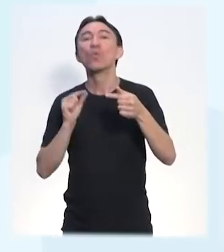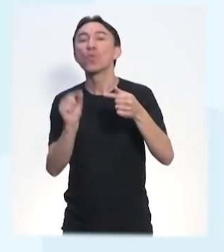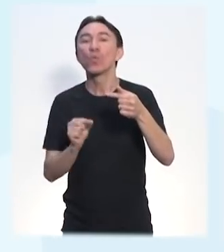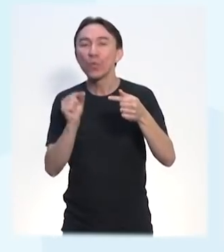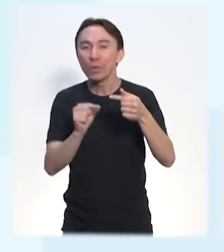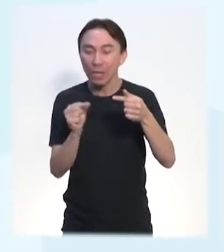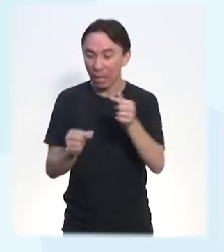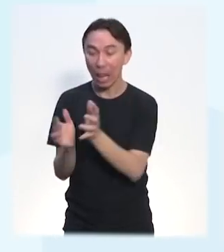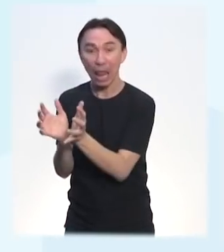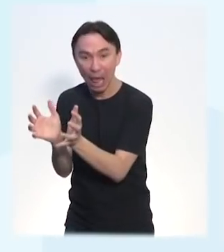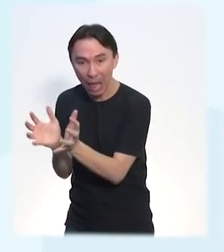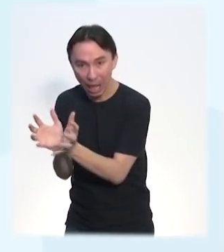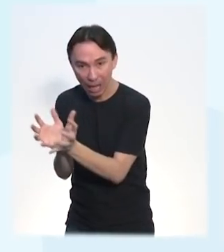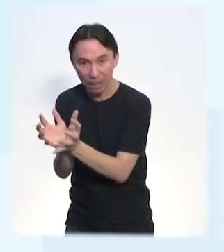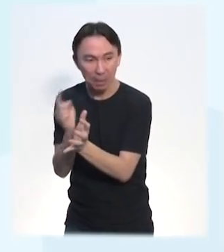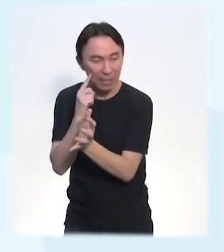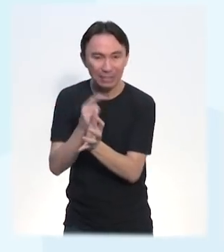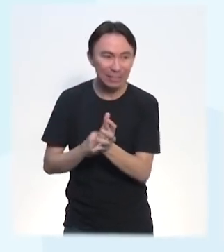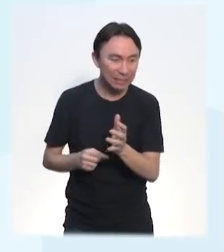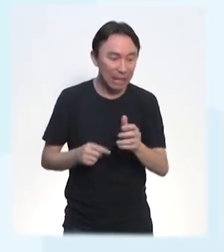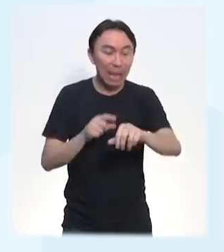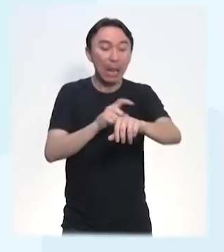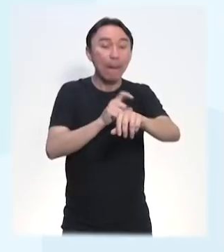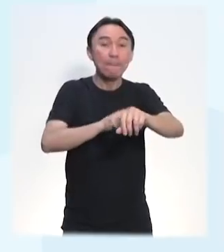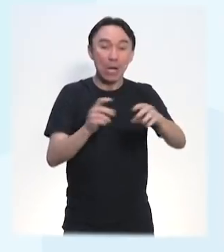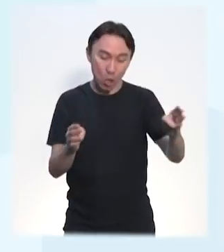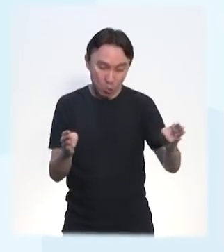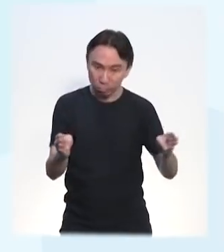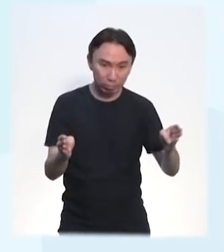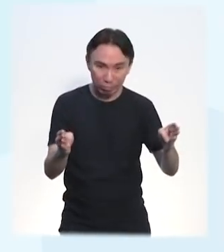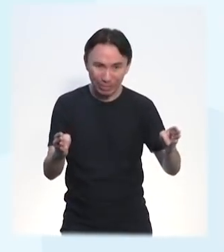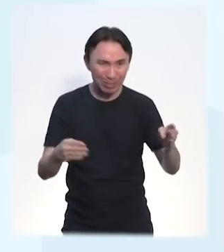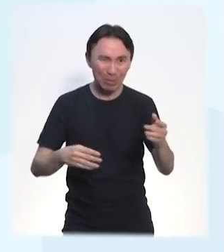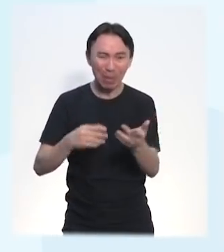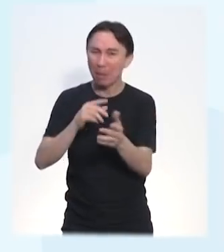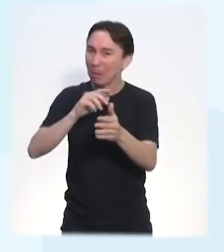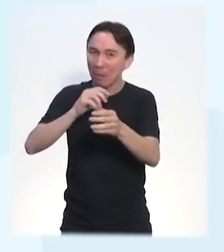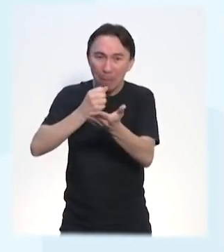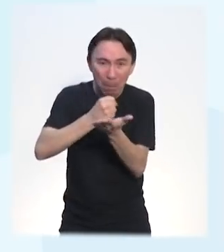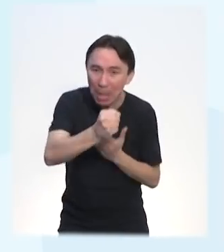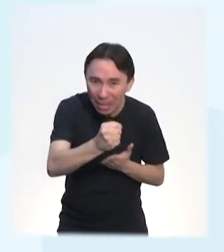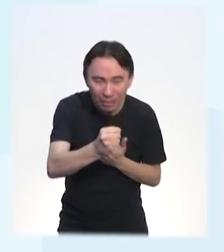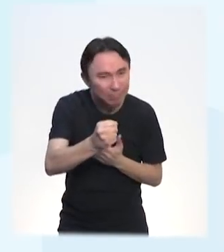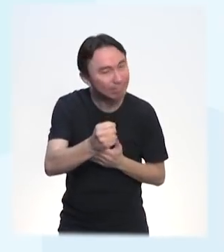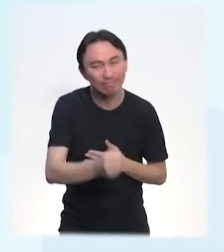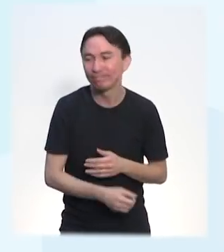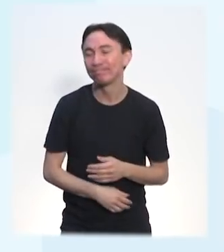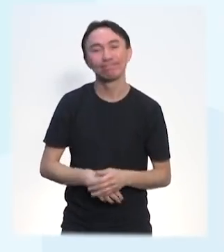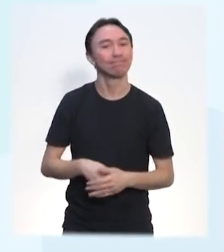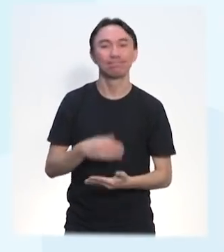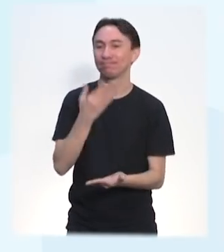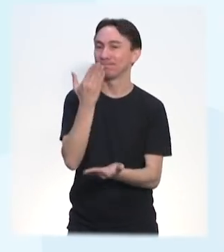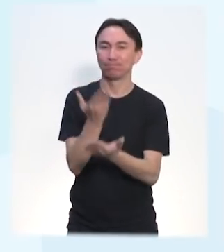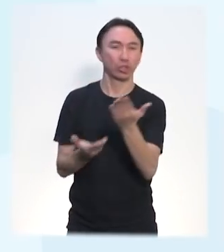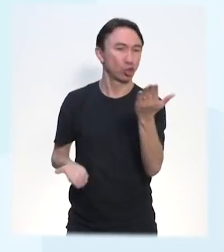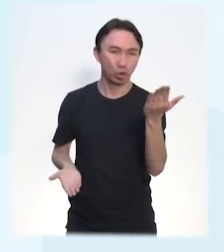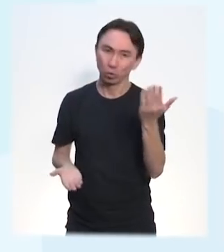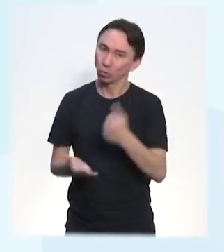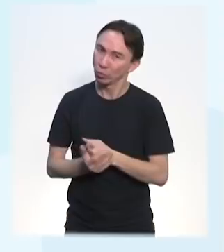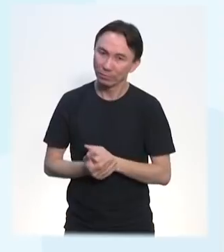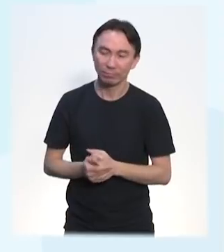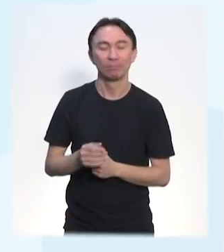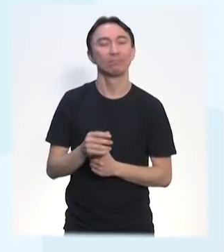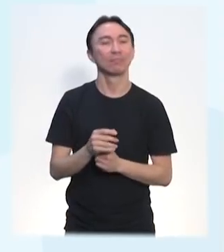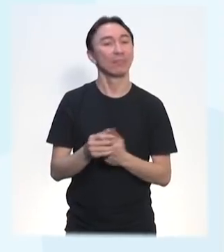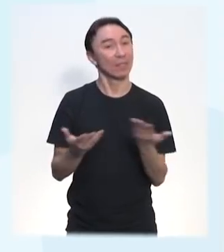fora do prazo estarão automaticamente desclassificadas, né, Ali? Então, a gente não tem como tem que, infelizmente, estipular uma data limite,